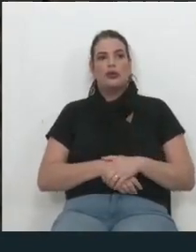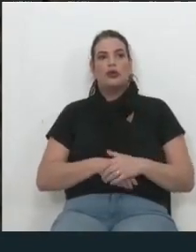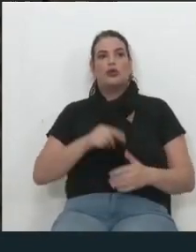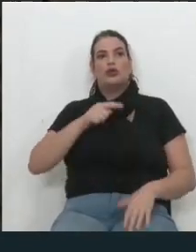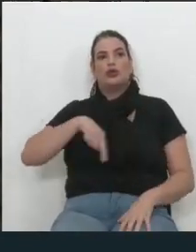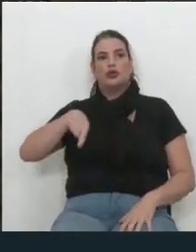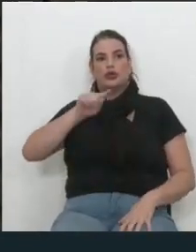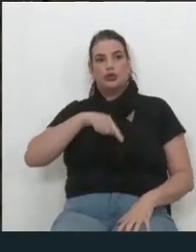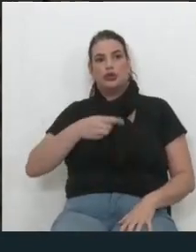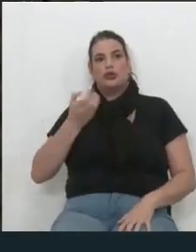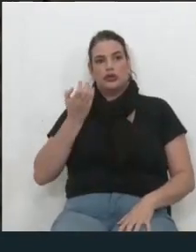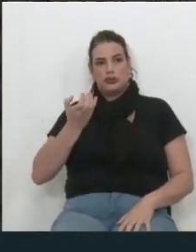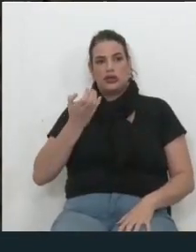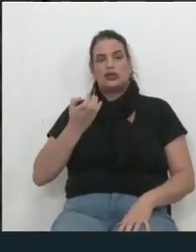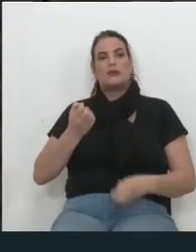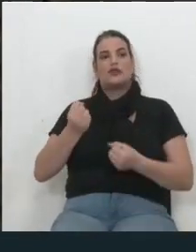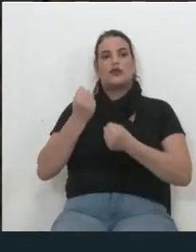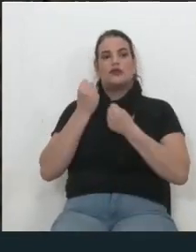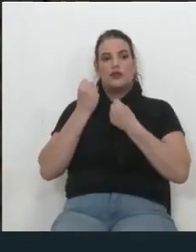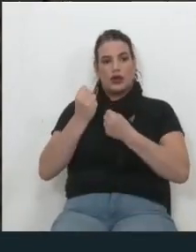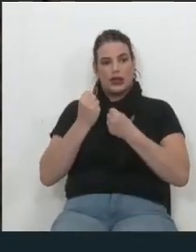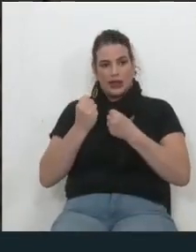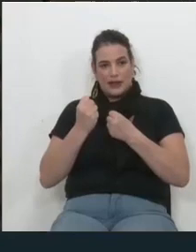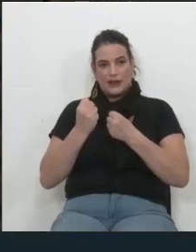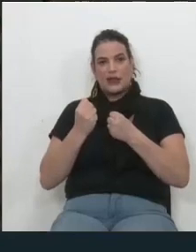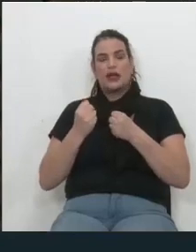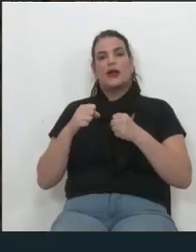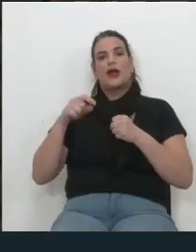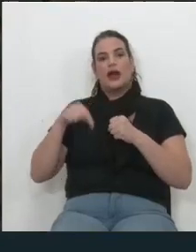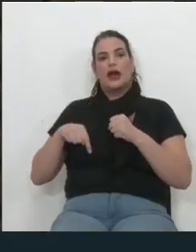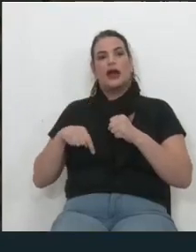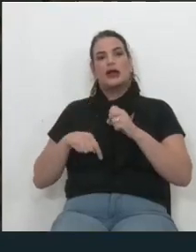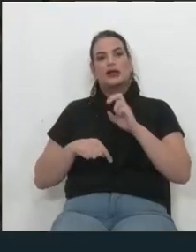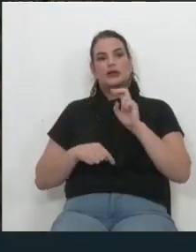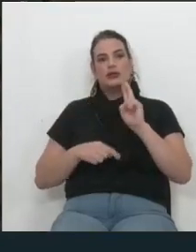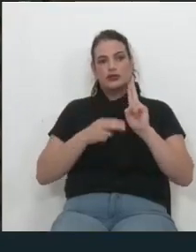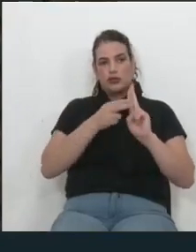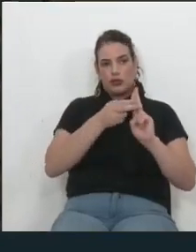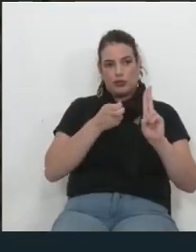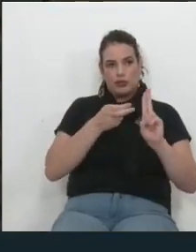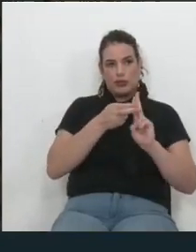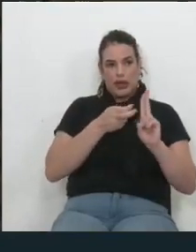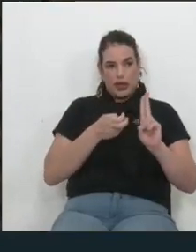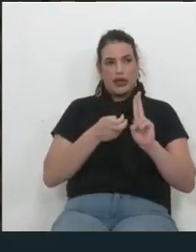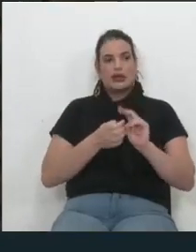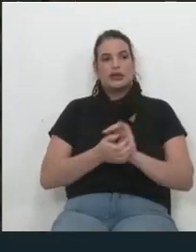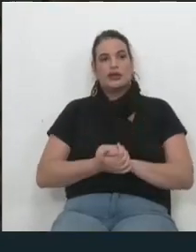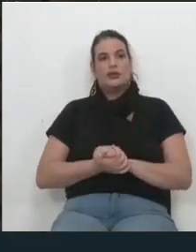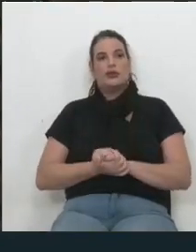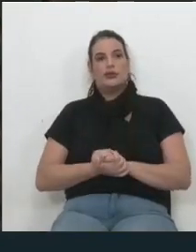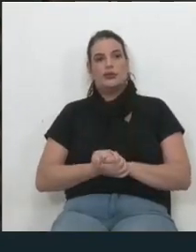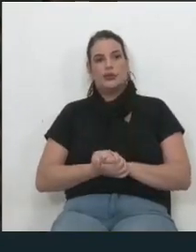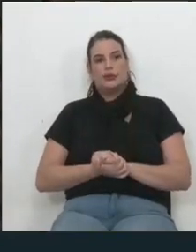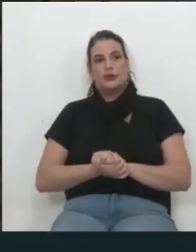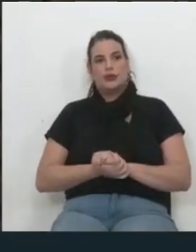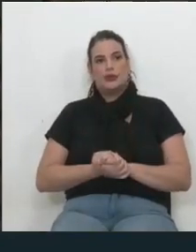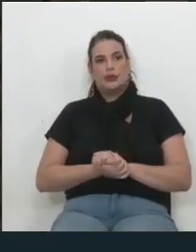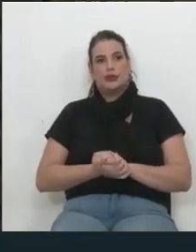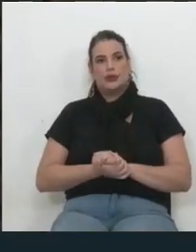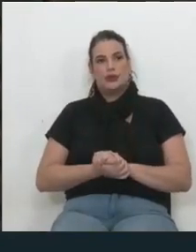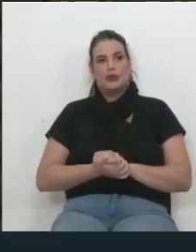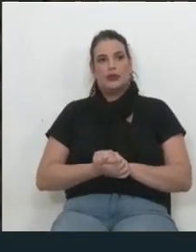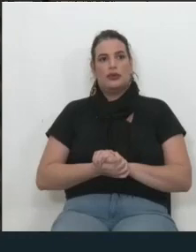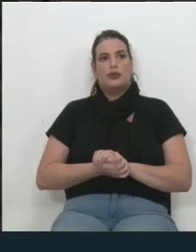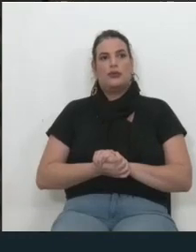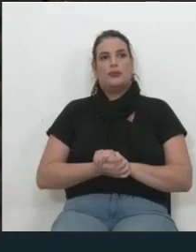de fortalecer as unidades básicas de saúde, as unidades básicas